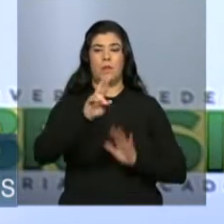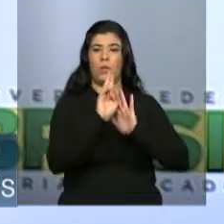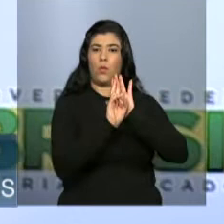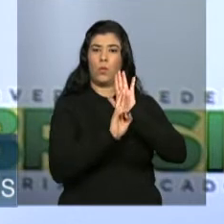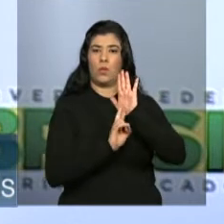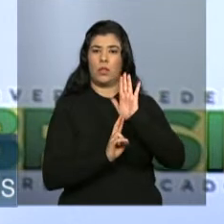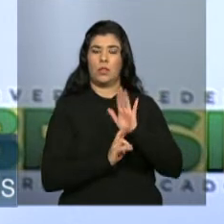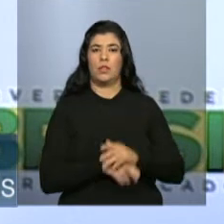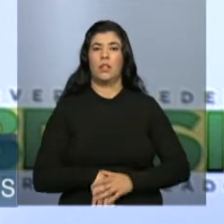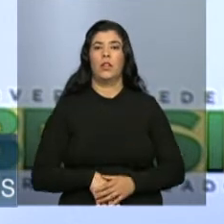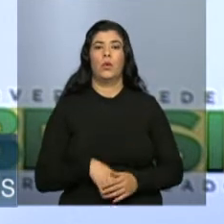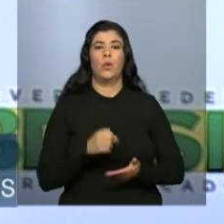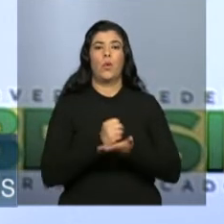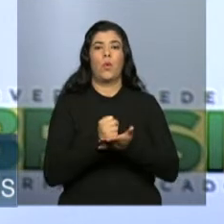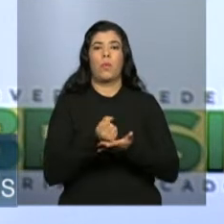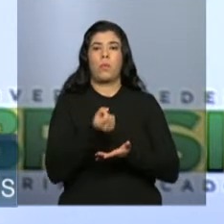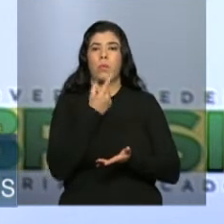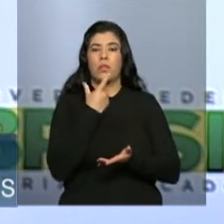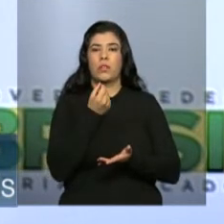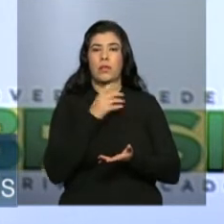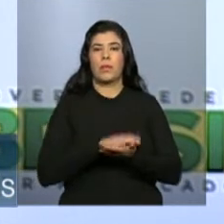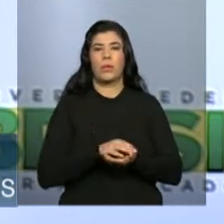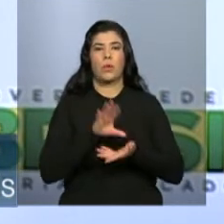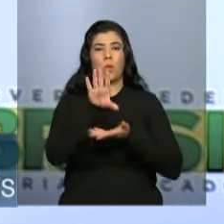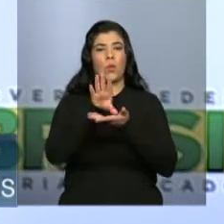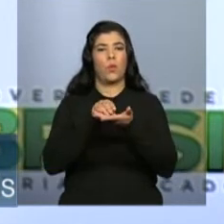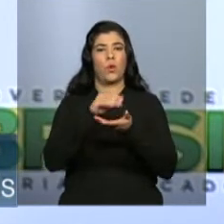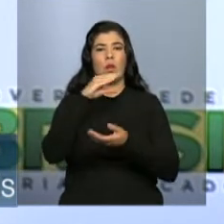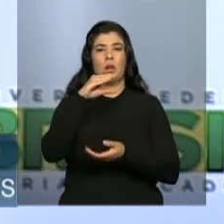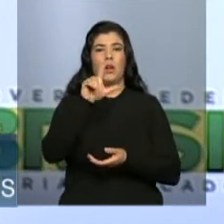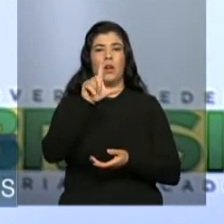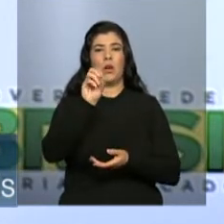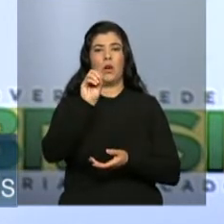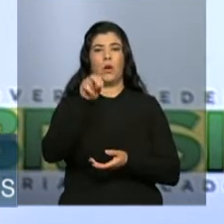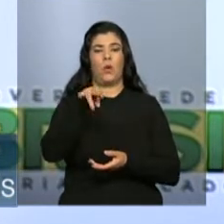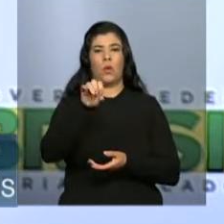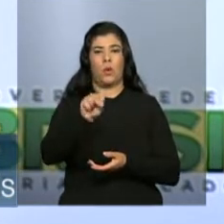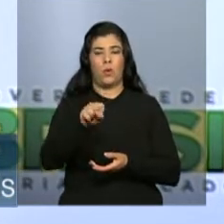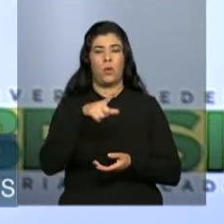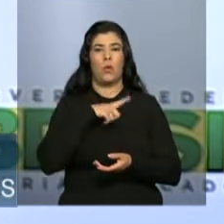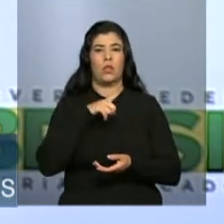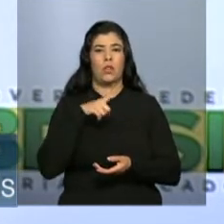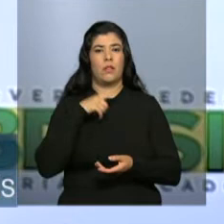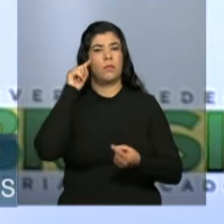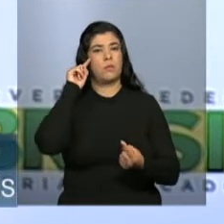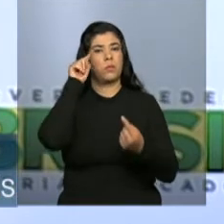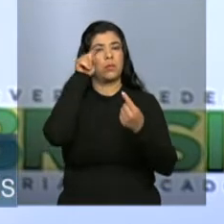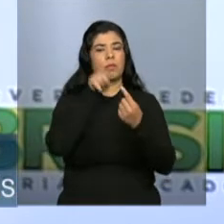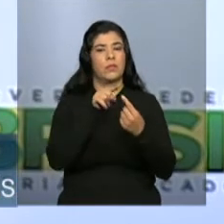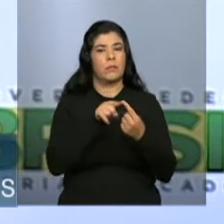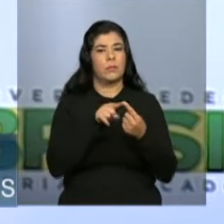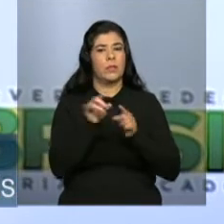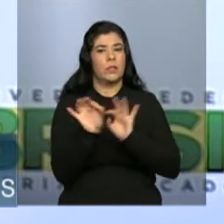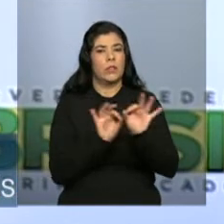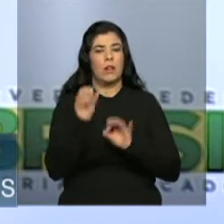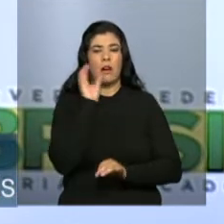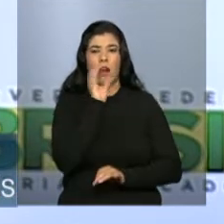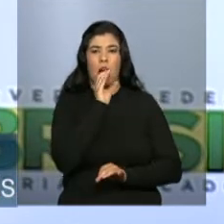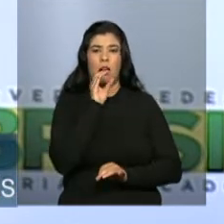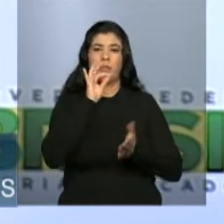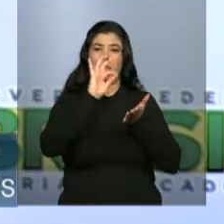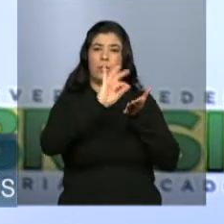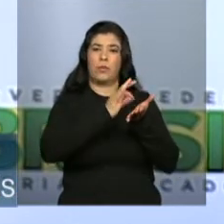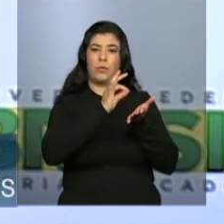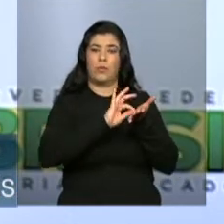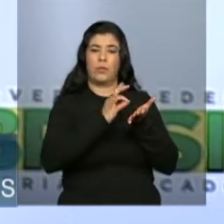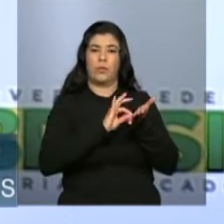que vão ter um efeito muito positivo no processo de agilização dos registros